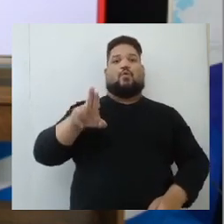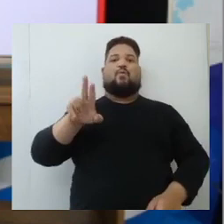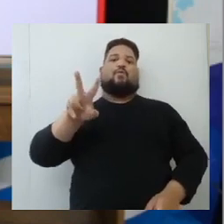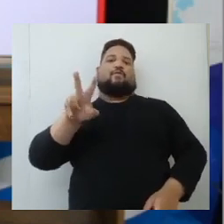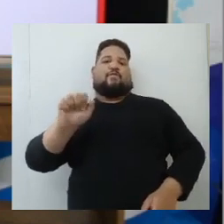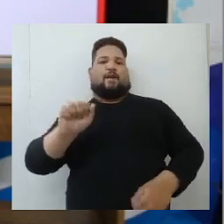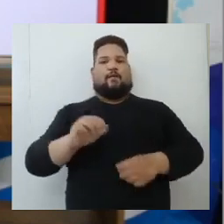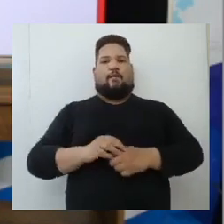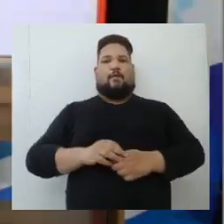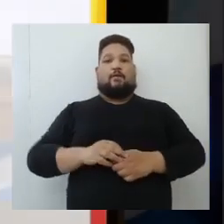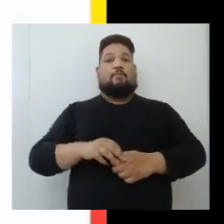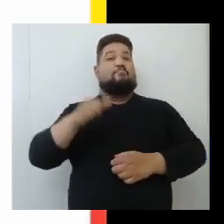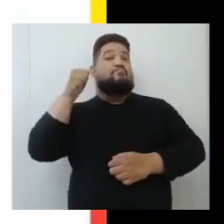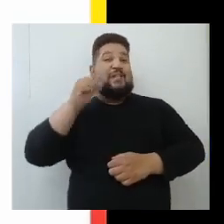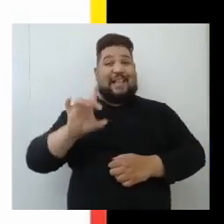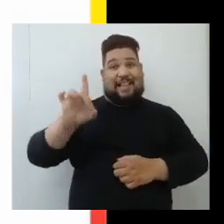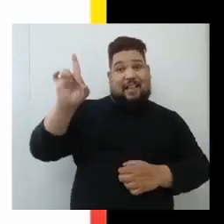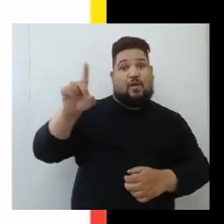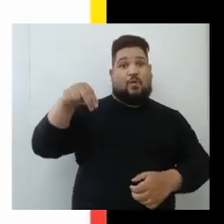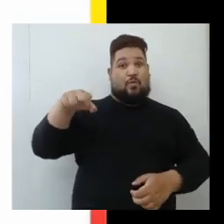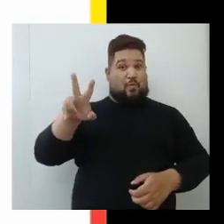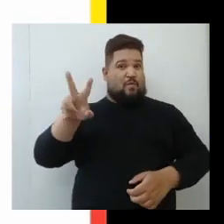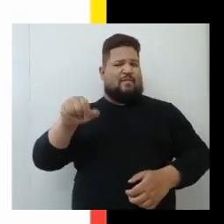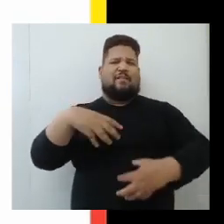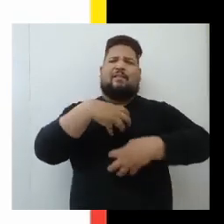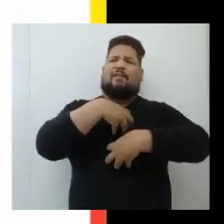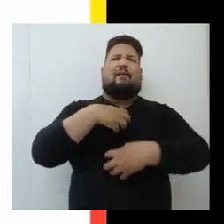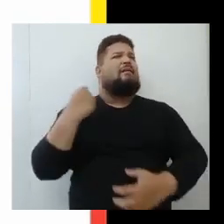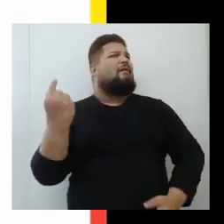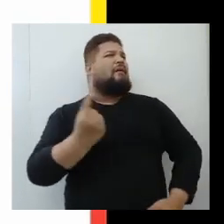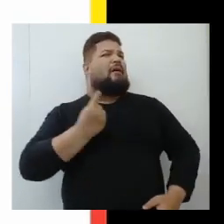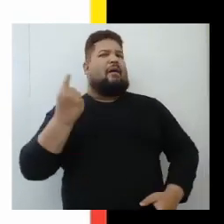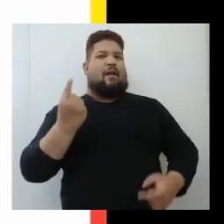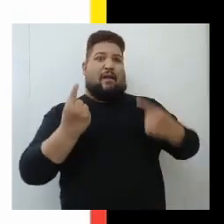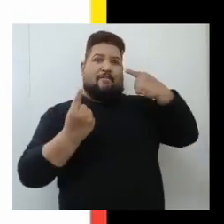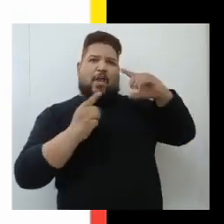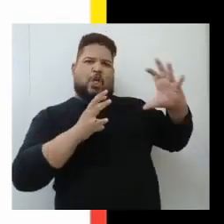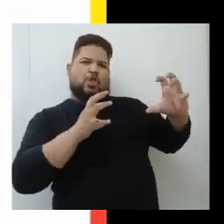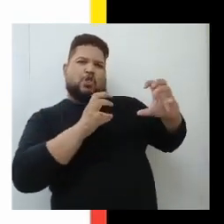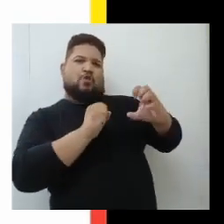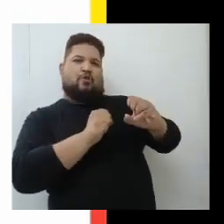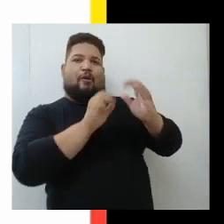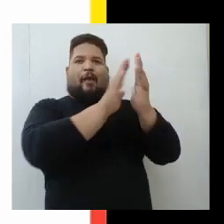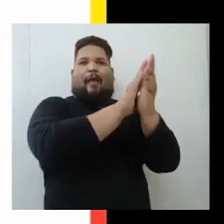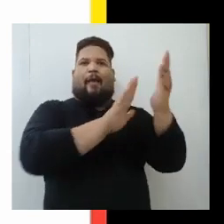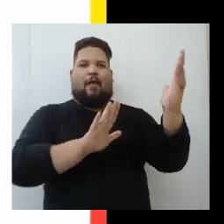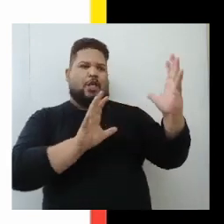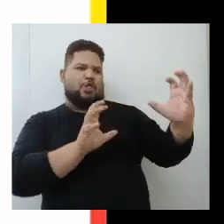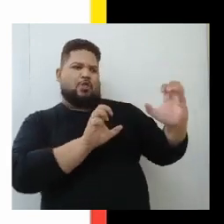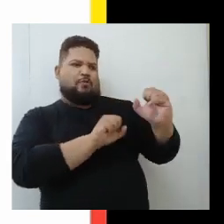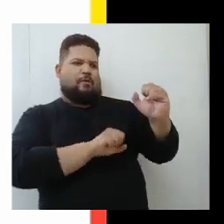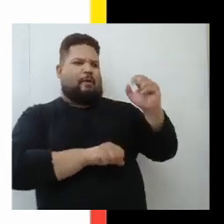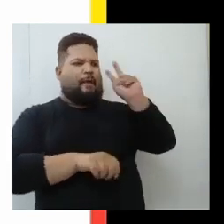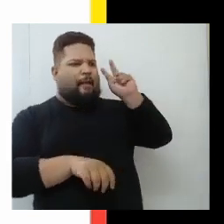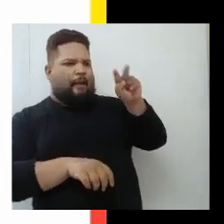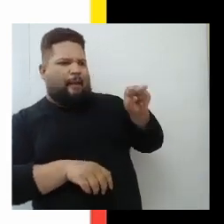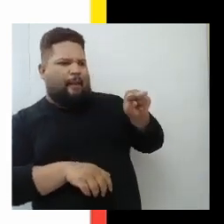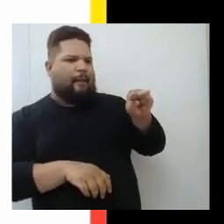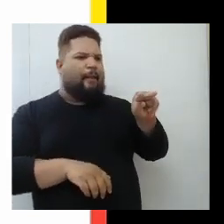Nuvá se sentia tão sozinha que, ao perceber sua sombra, seu reflexo refletido